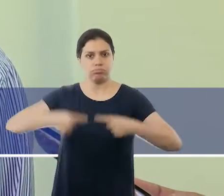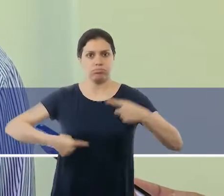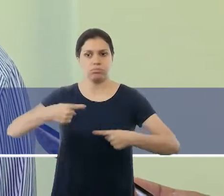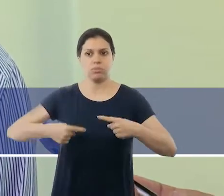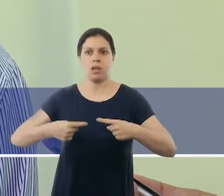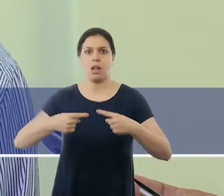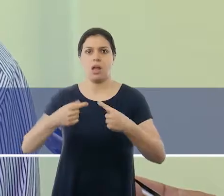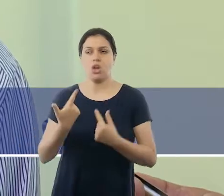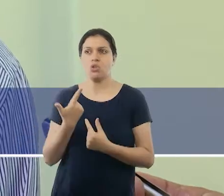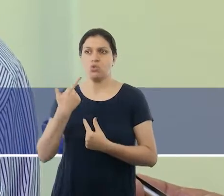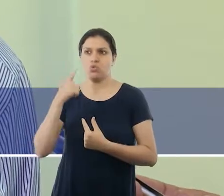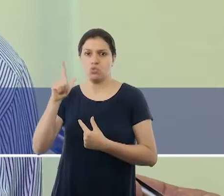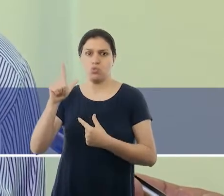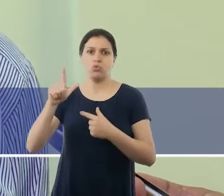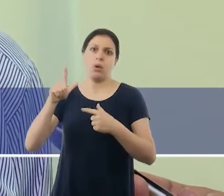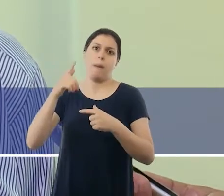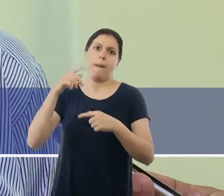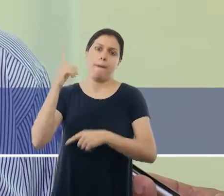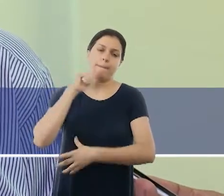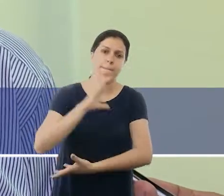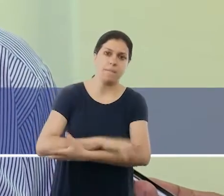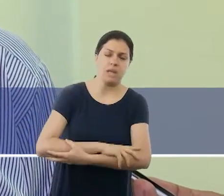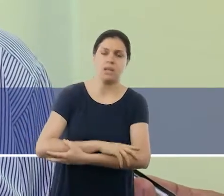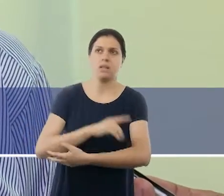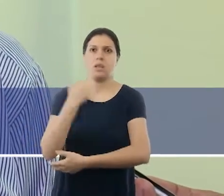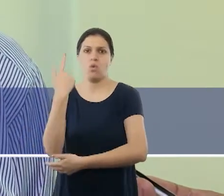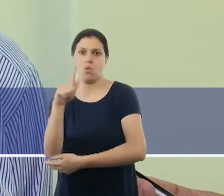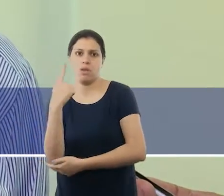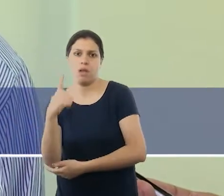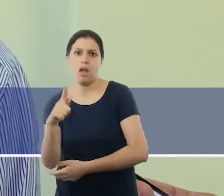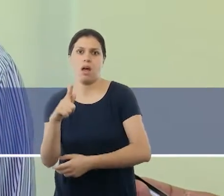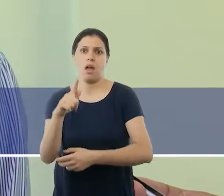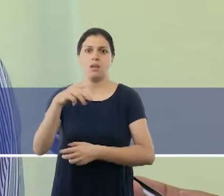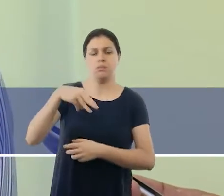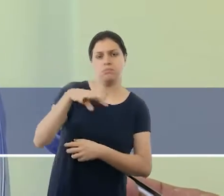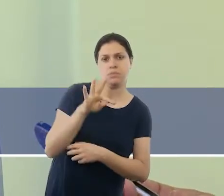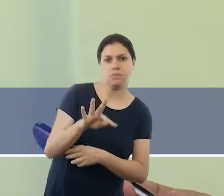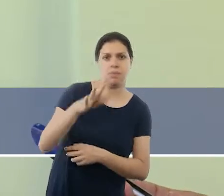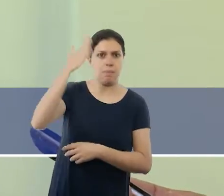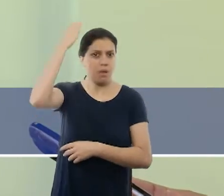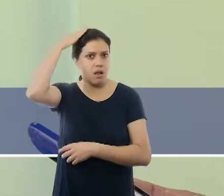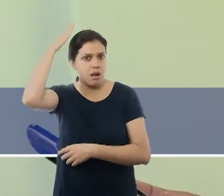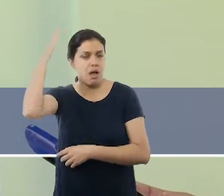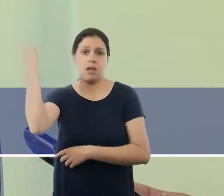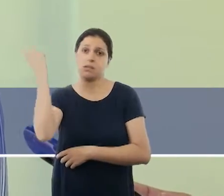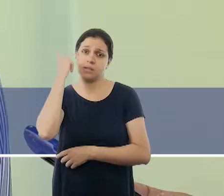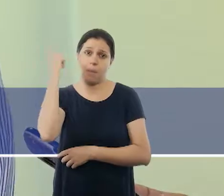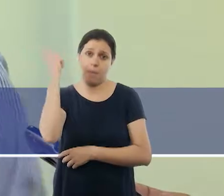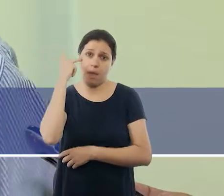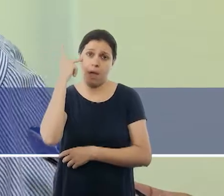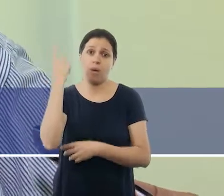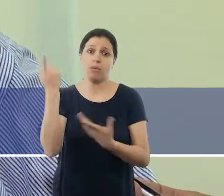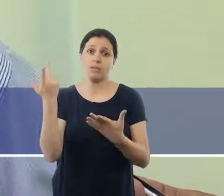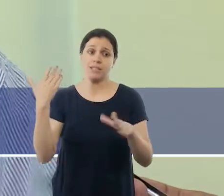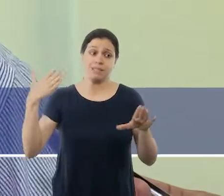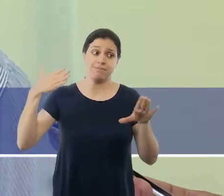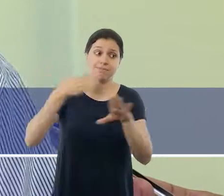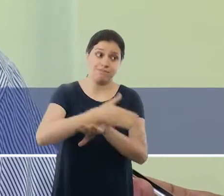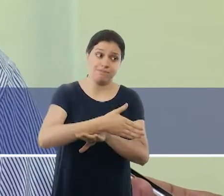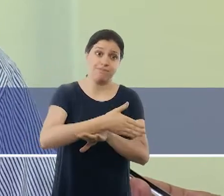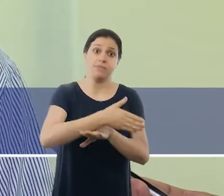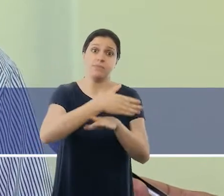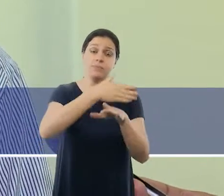como competir com atacadistas de Minas Gerais, de Goiás, do Mato Grosso, do Paraná, de São Paulo, que vêm e